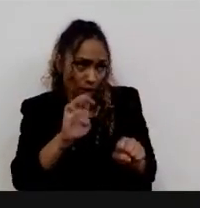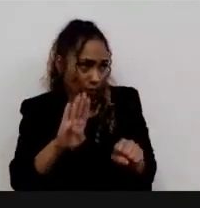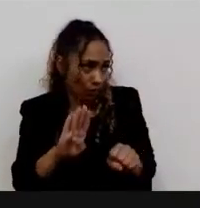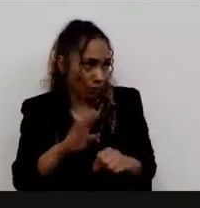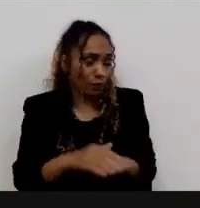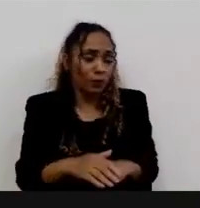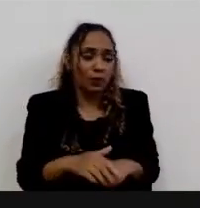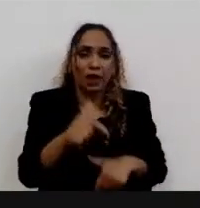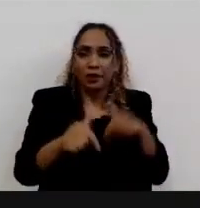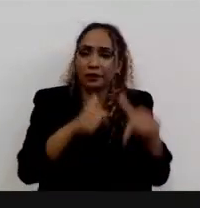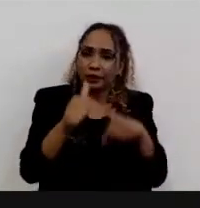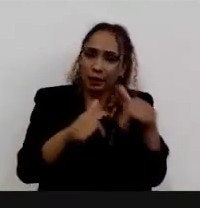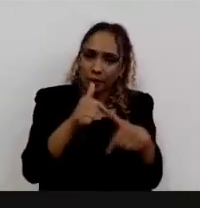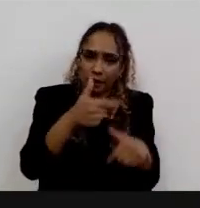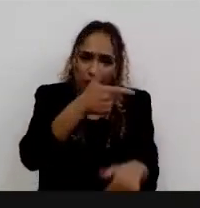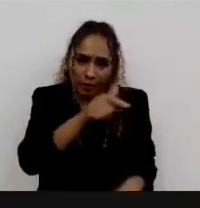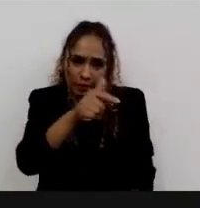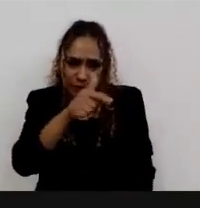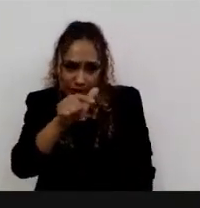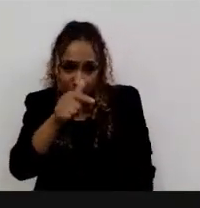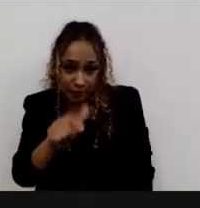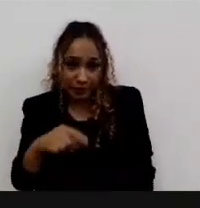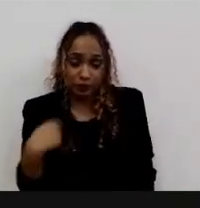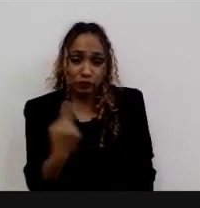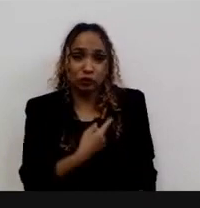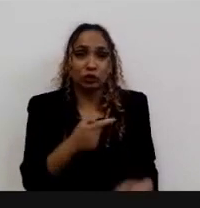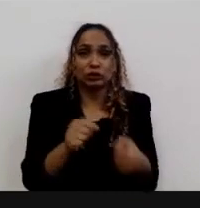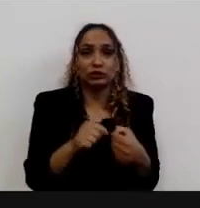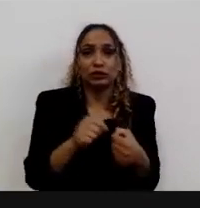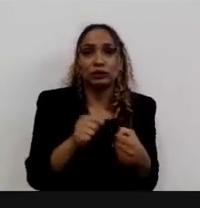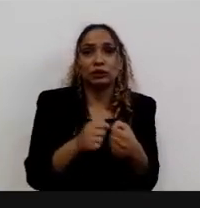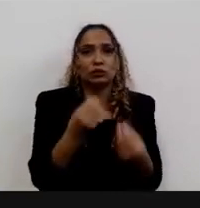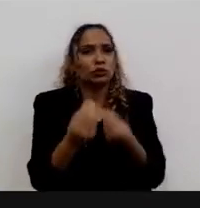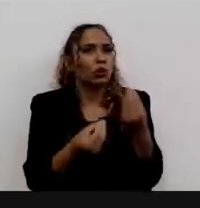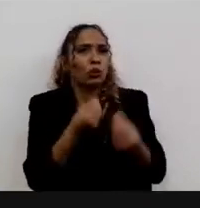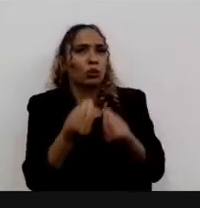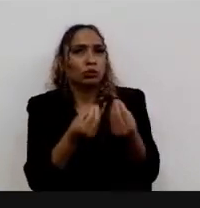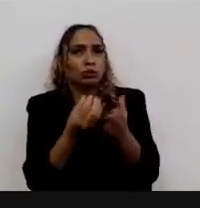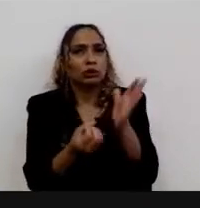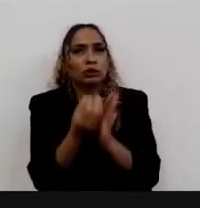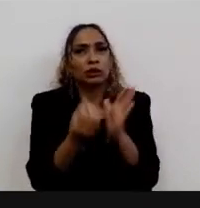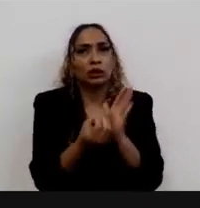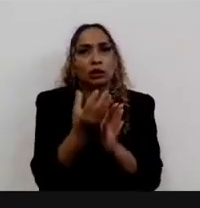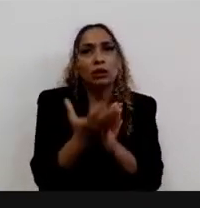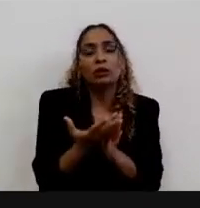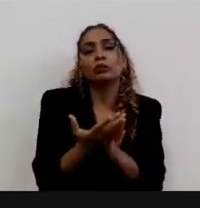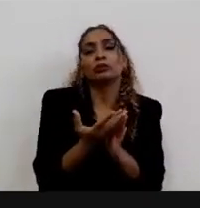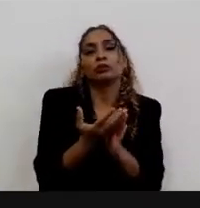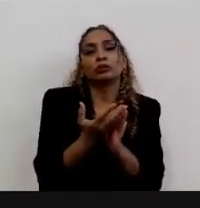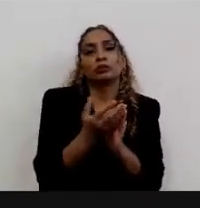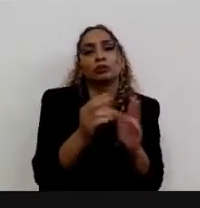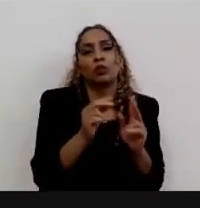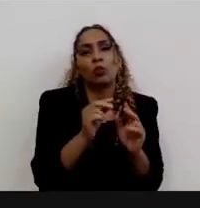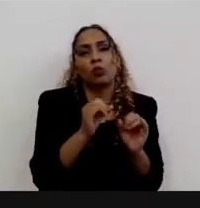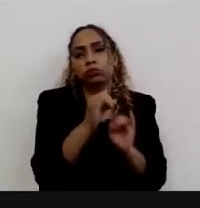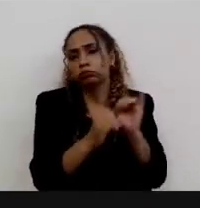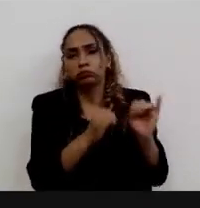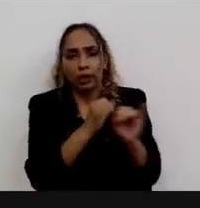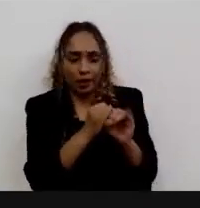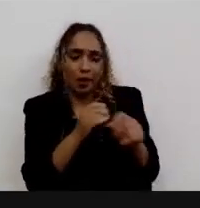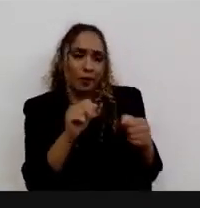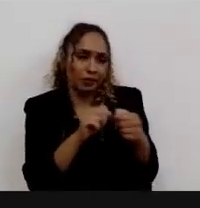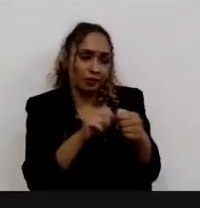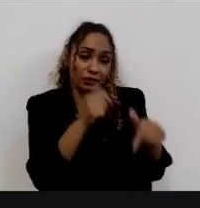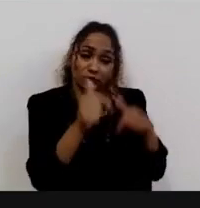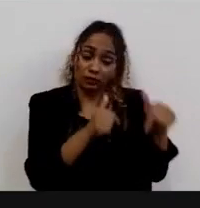Qualquer atividade repetitiva que a gente faz na Comof, a gente faz por meio de automação web. A gente criou um robozinho para fazer essas atividades